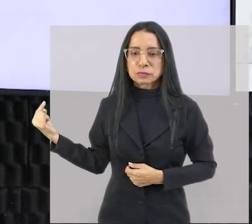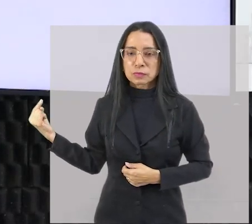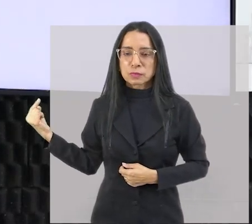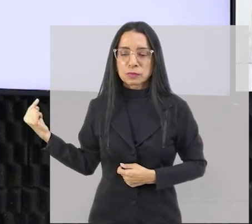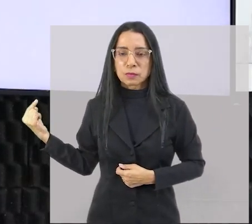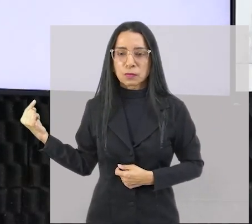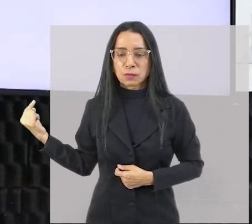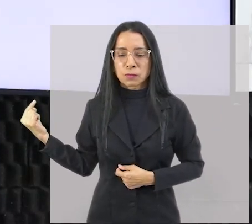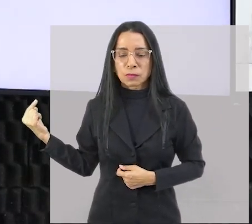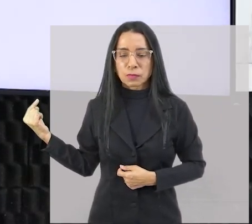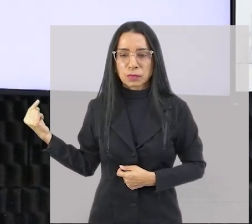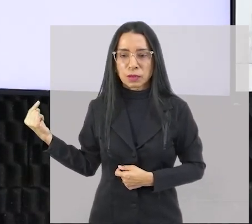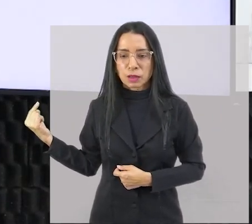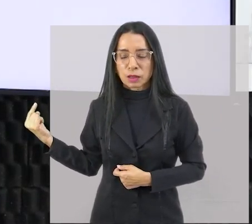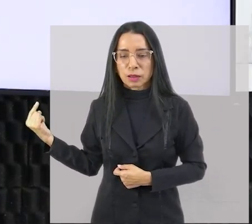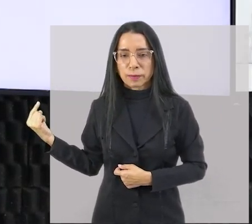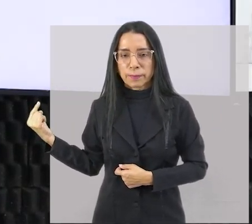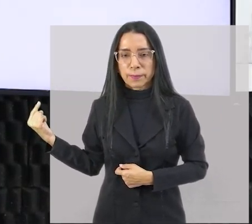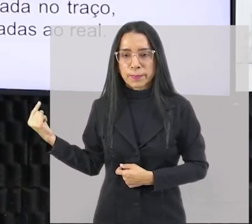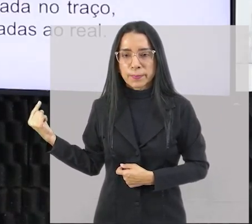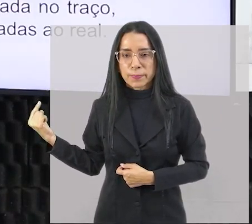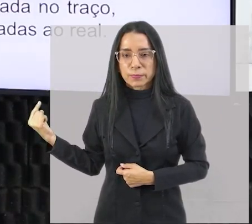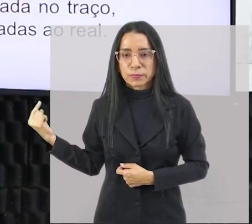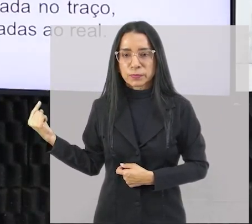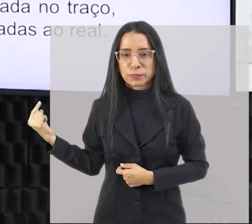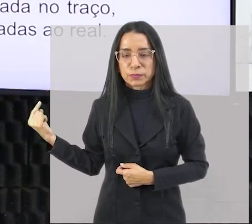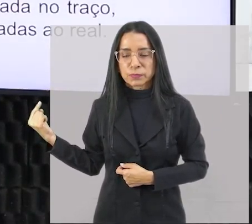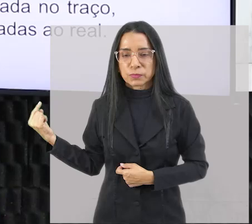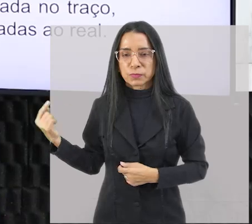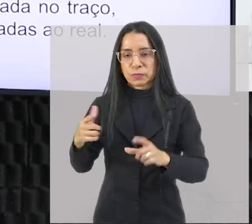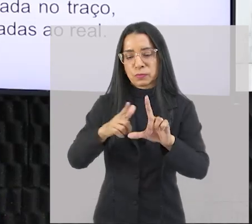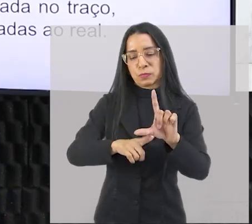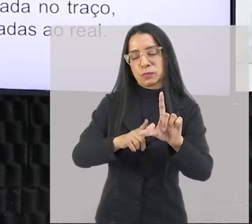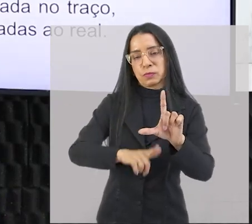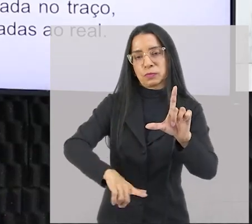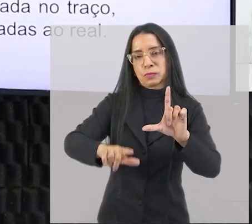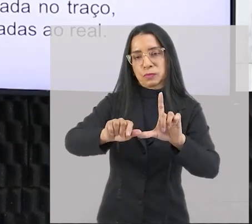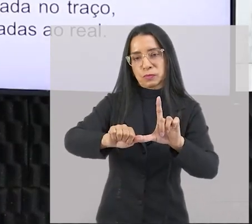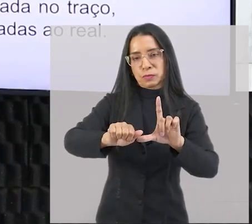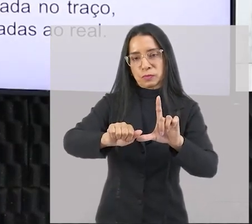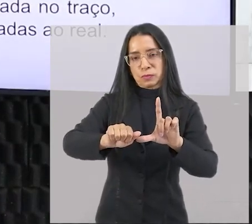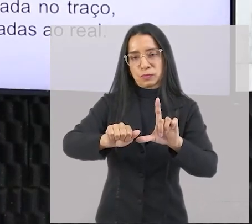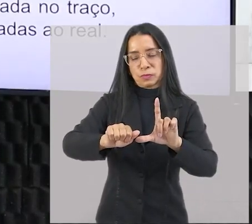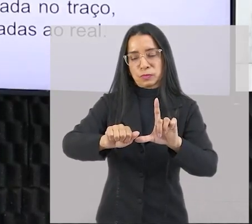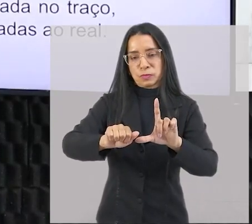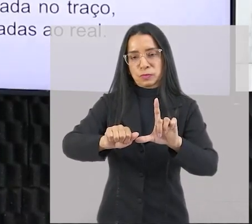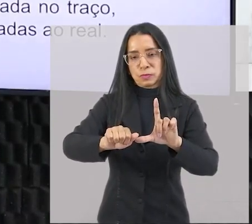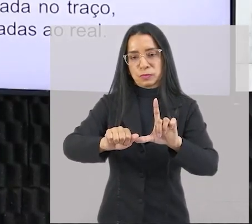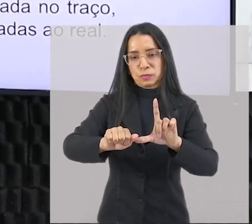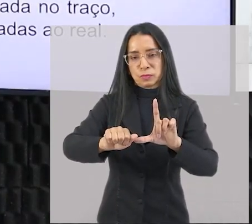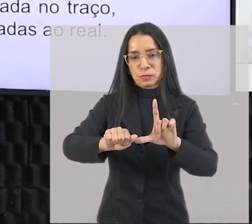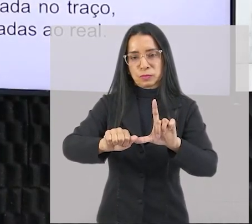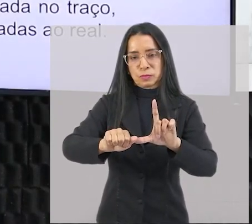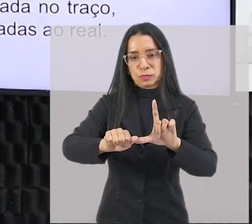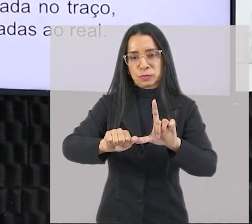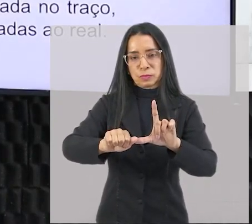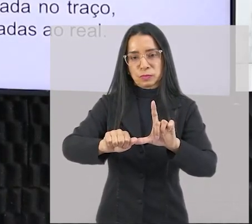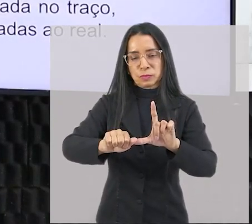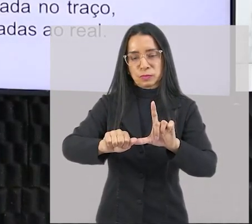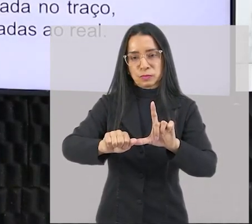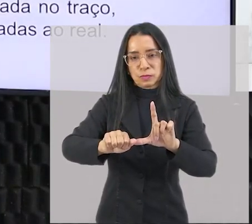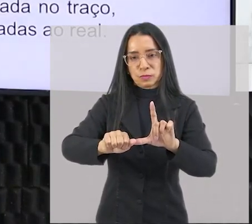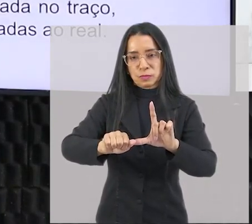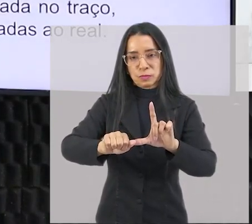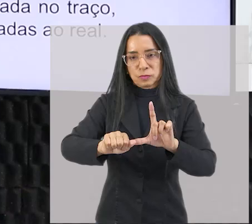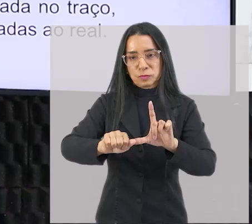era constituído por textos visuais que demonstram imagens que, letra A, do fantástico impregnado de civismo pelo